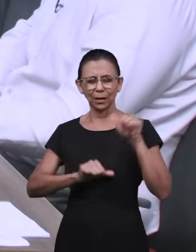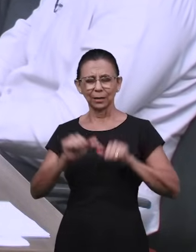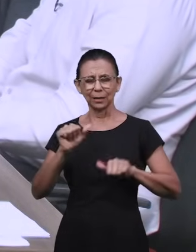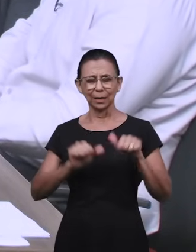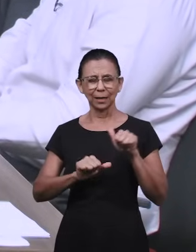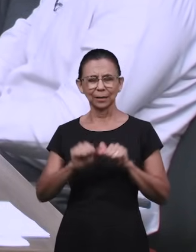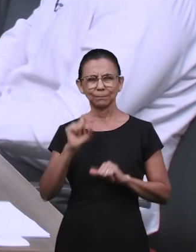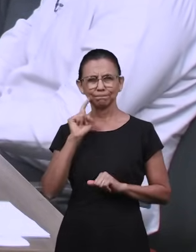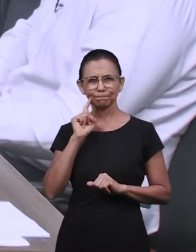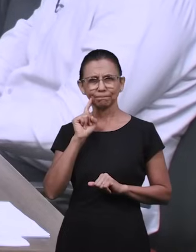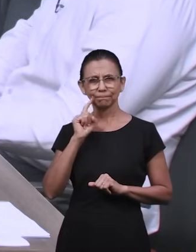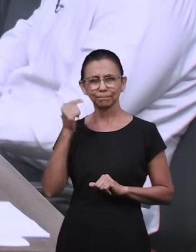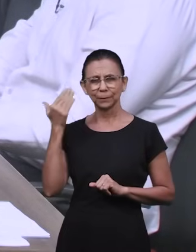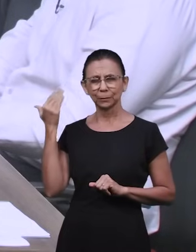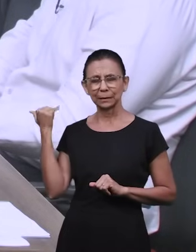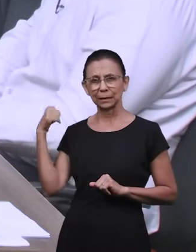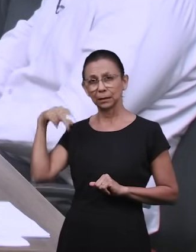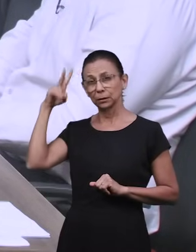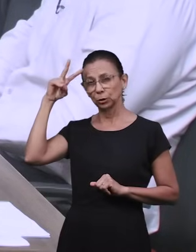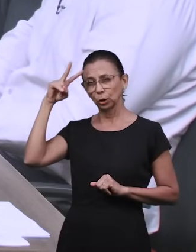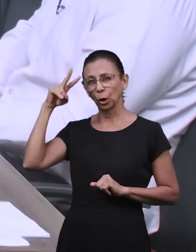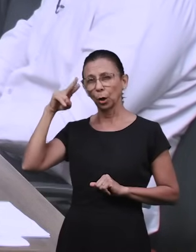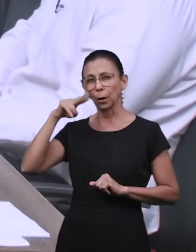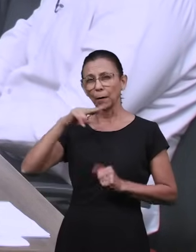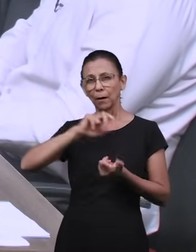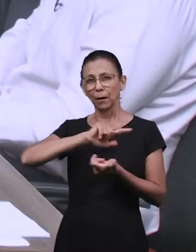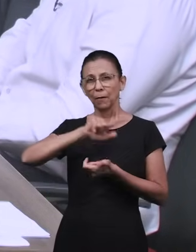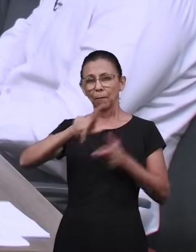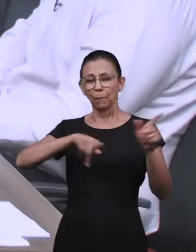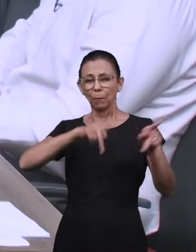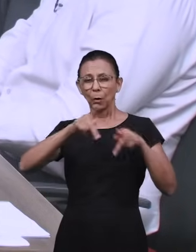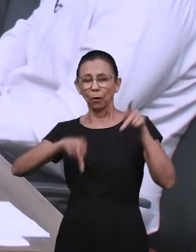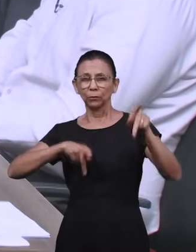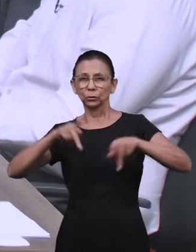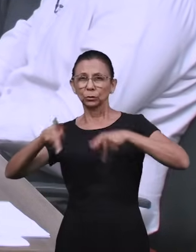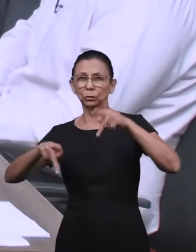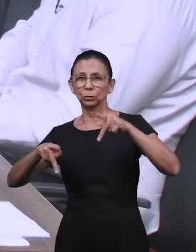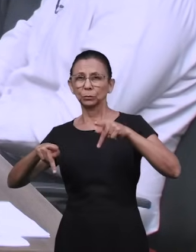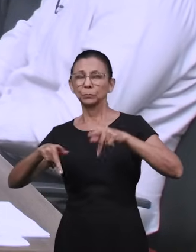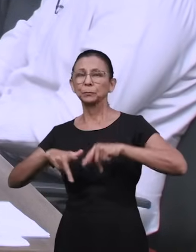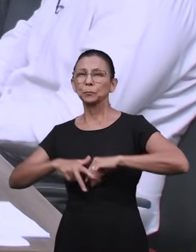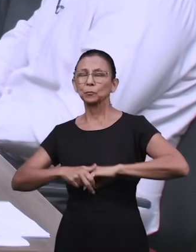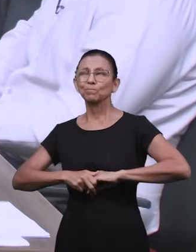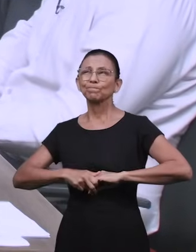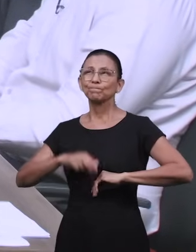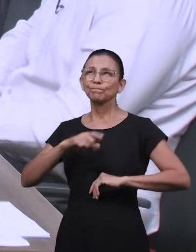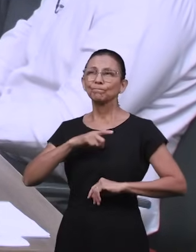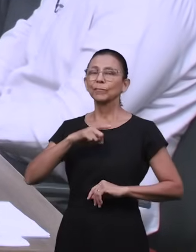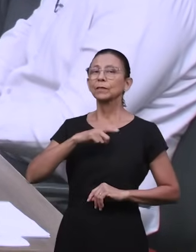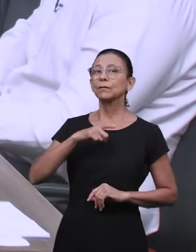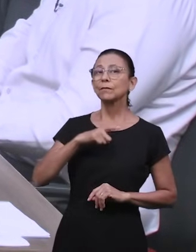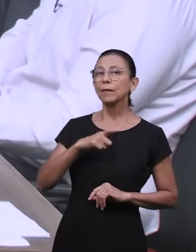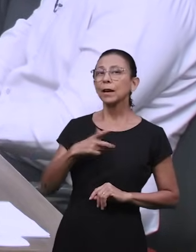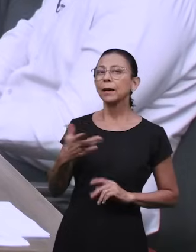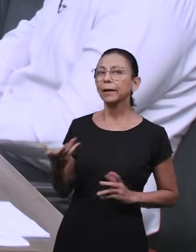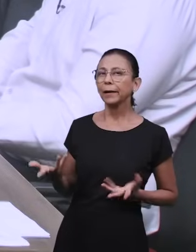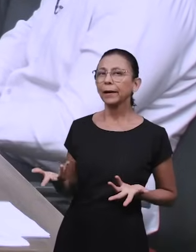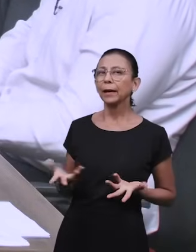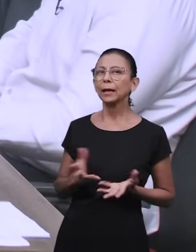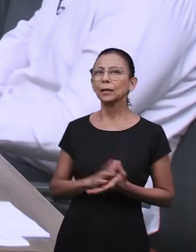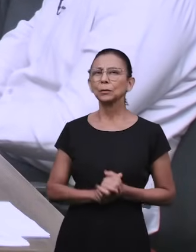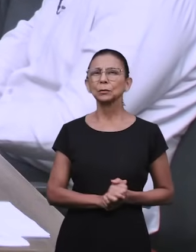a gente, ao longo da história, né, os povos, eles muitas vezes